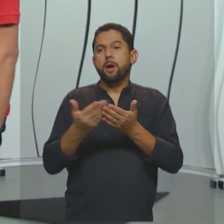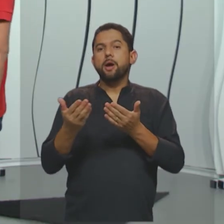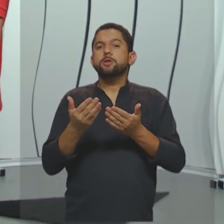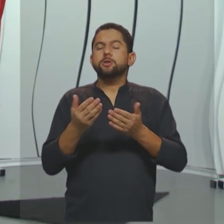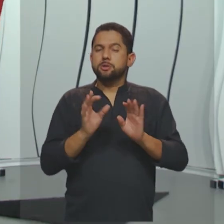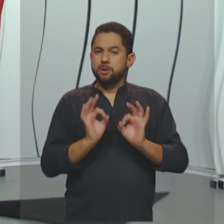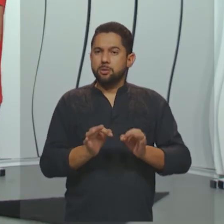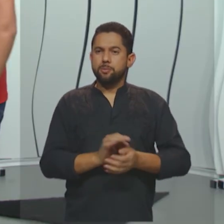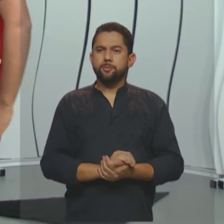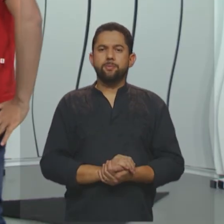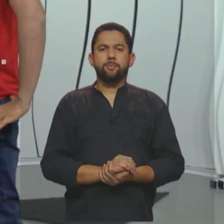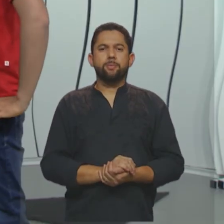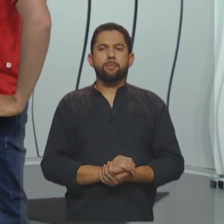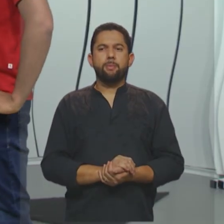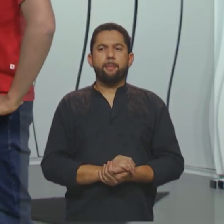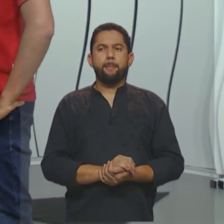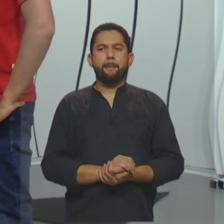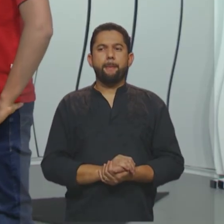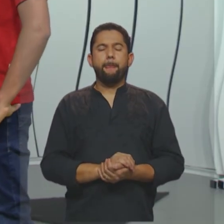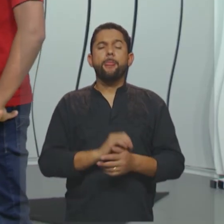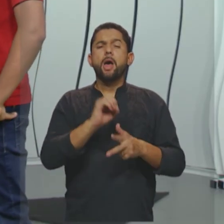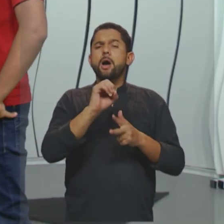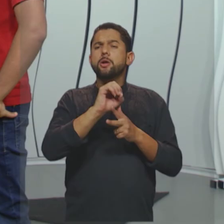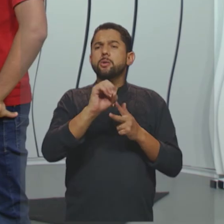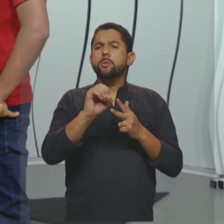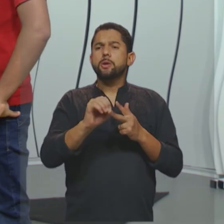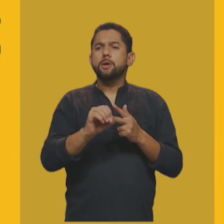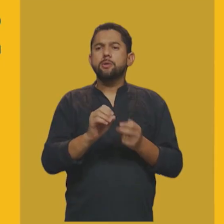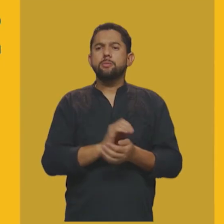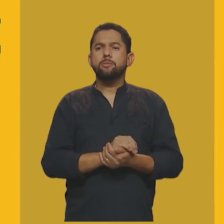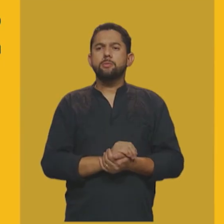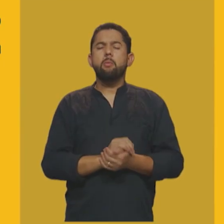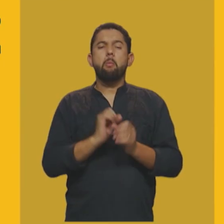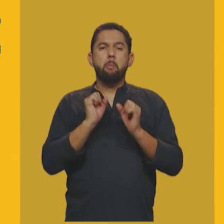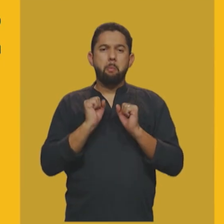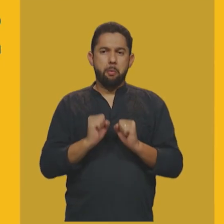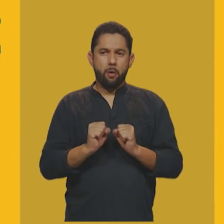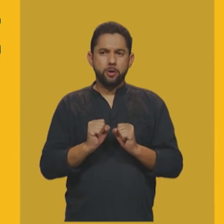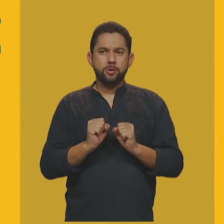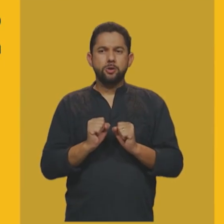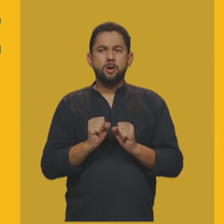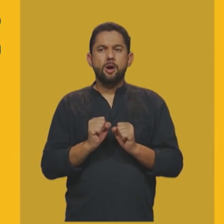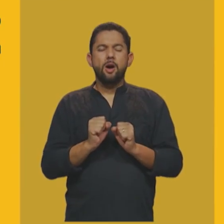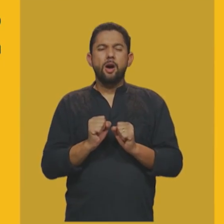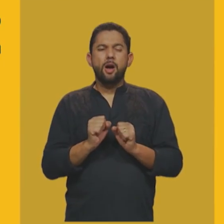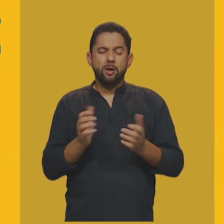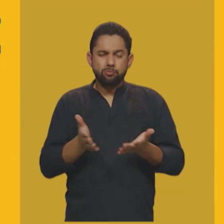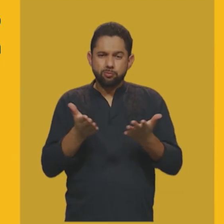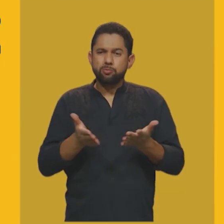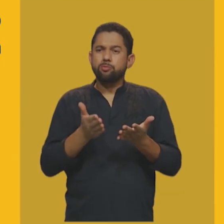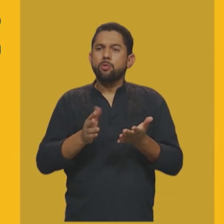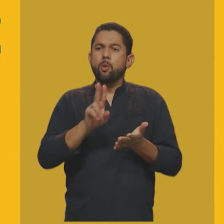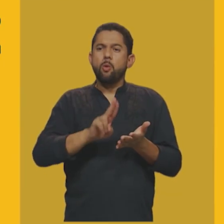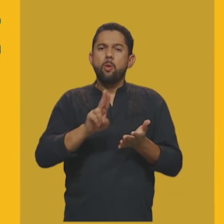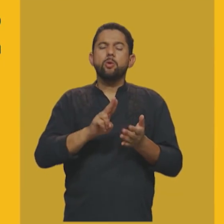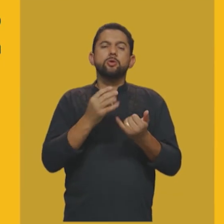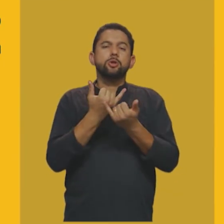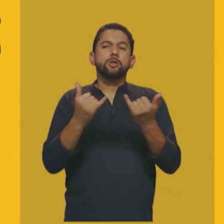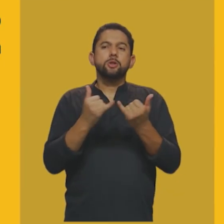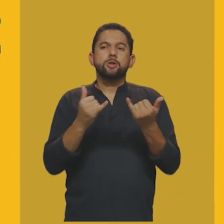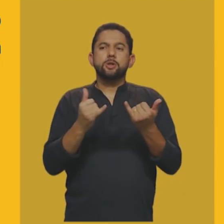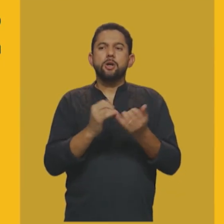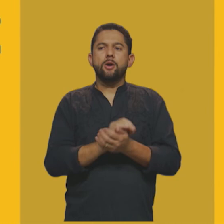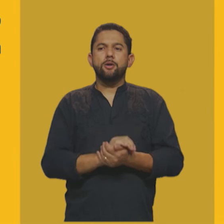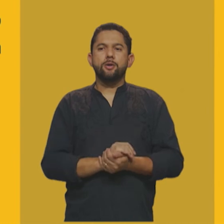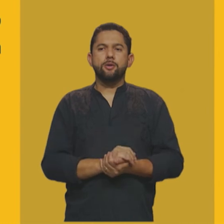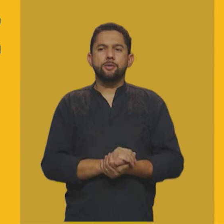térmica. Essa do Enem, podemos estimar o consumo de energia elétrica de uma casa considerando as principais fontes desse consumo. Pense